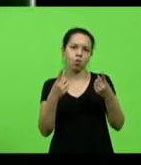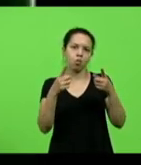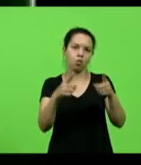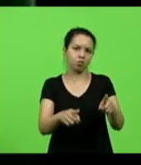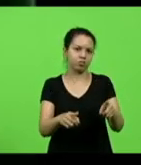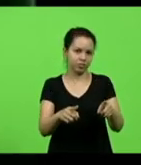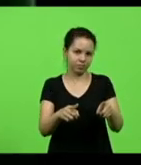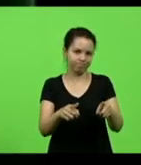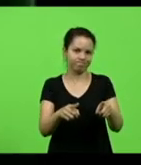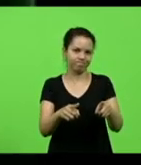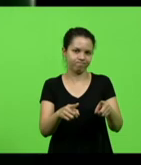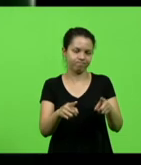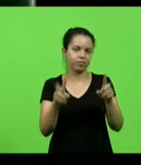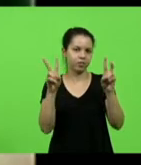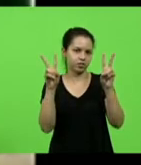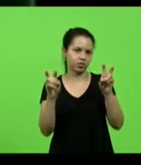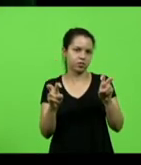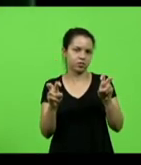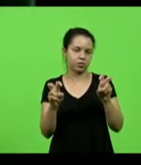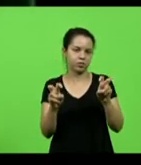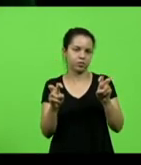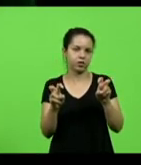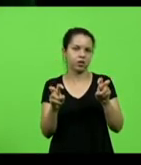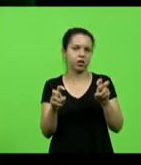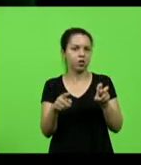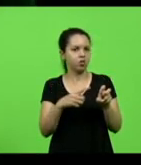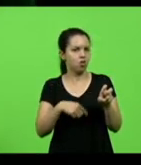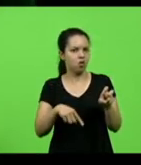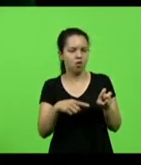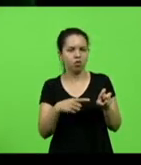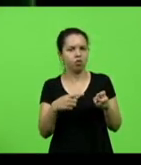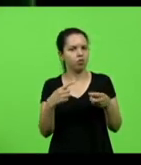a essa questão. Não vamos nem falar das